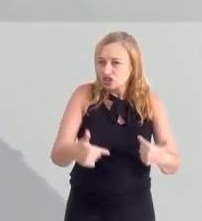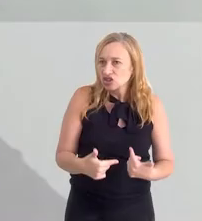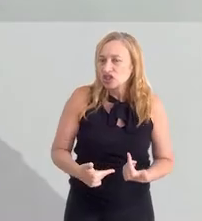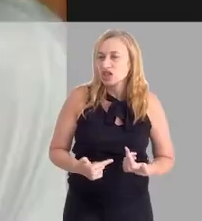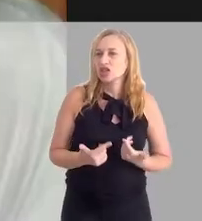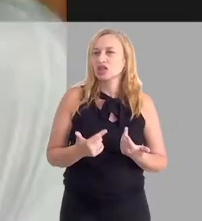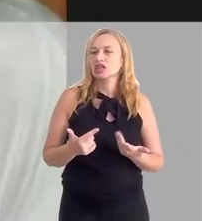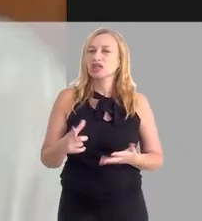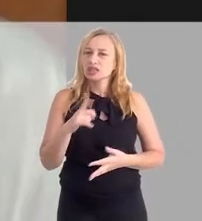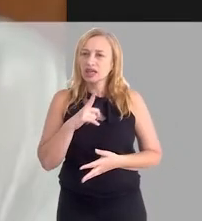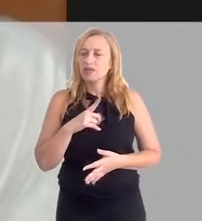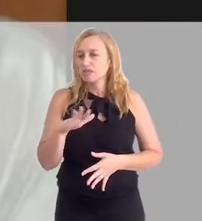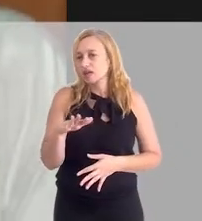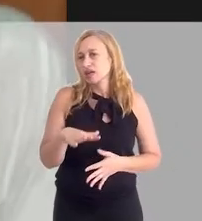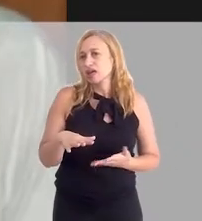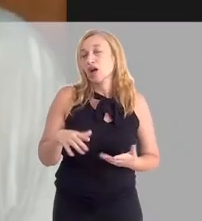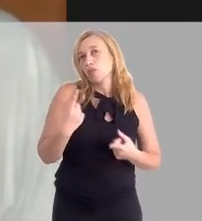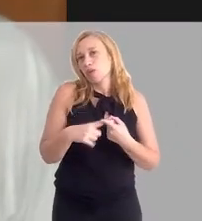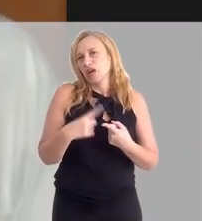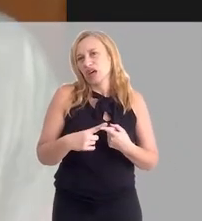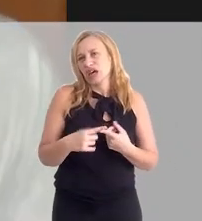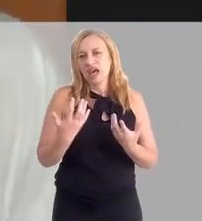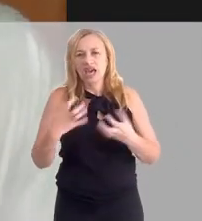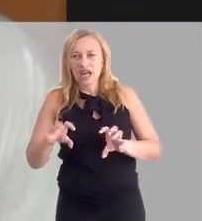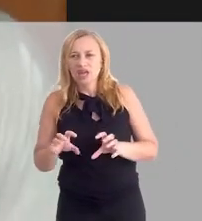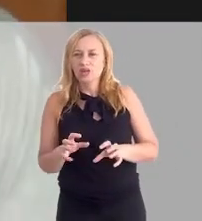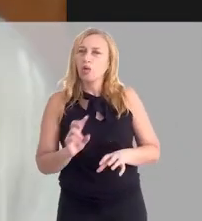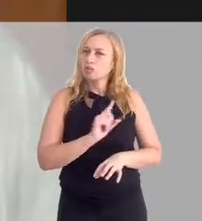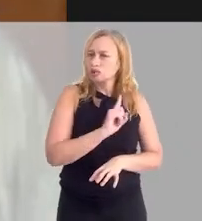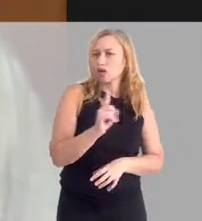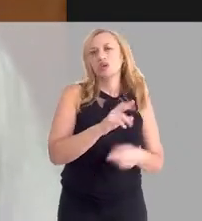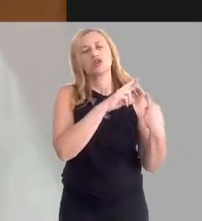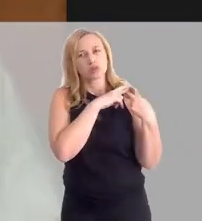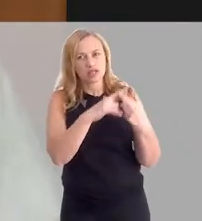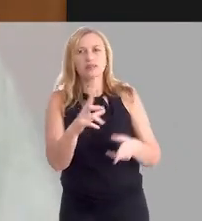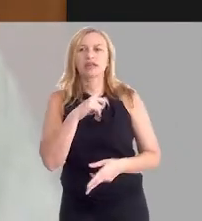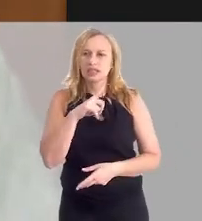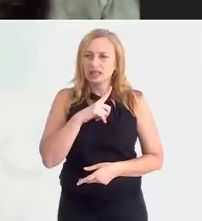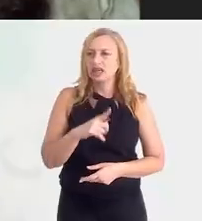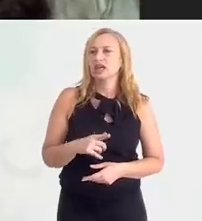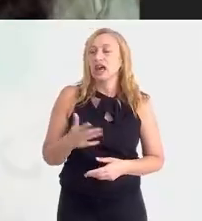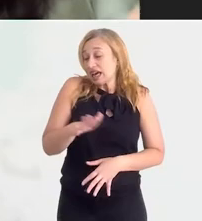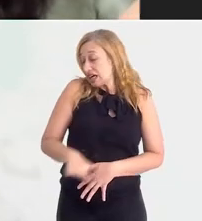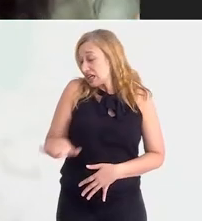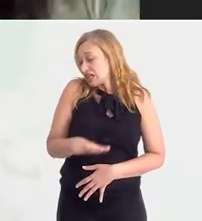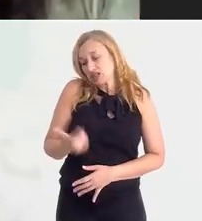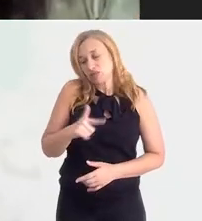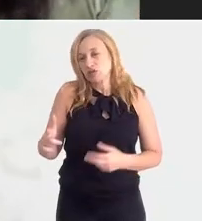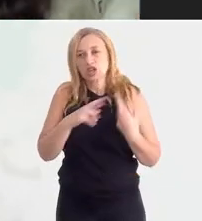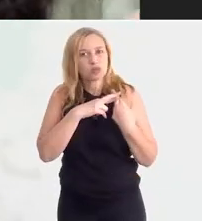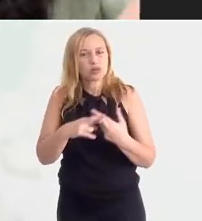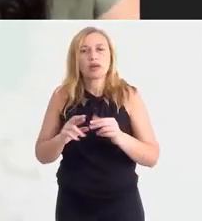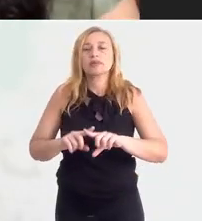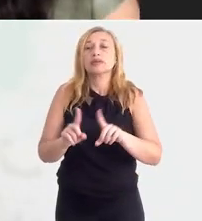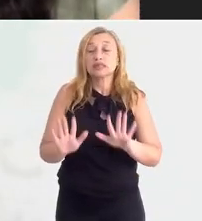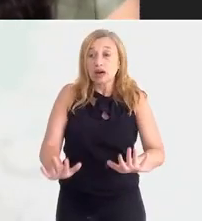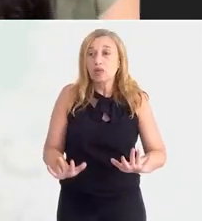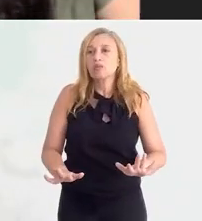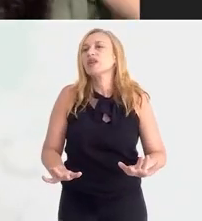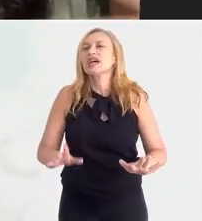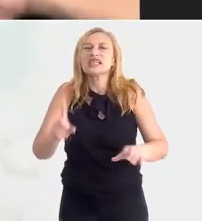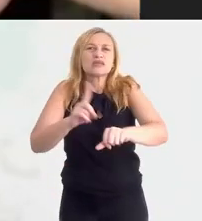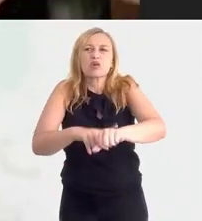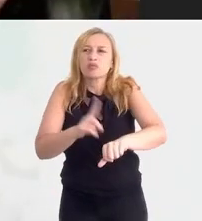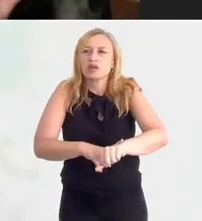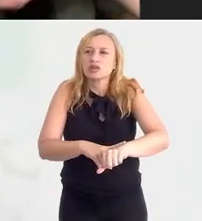toda essa leveza, porque a gente, querendo ou não, adulto, ele tem o peso da responsabilidade. A criança não tem. Então, assim, é